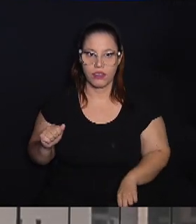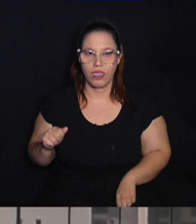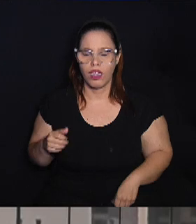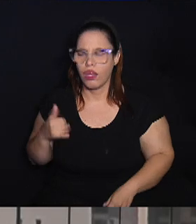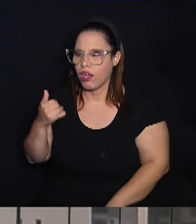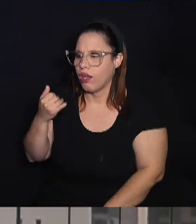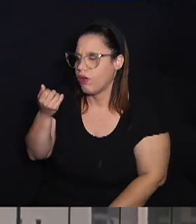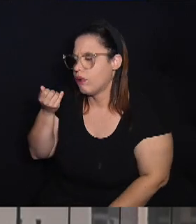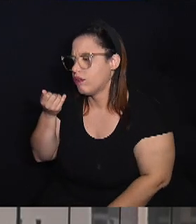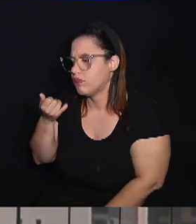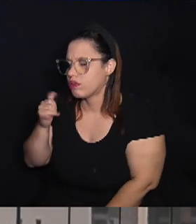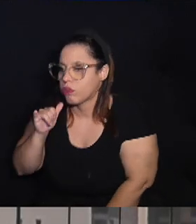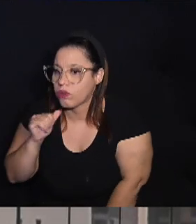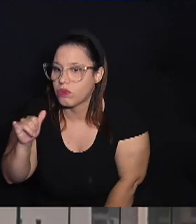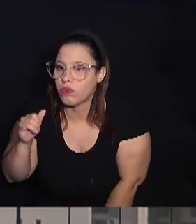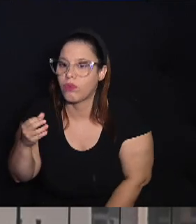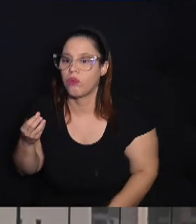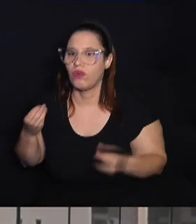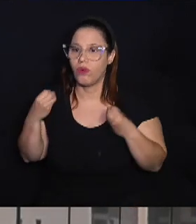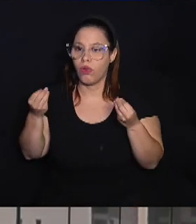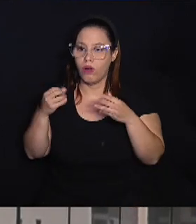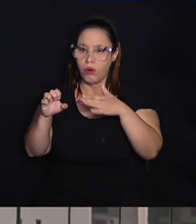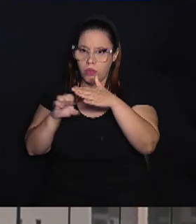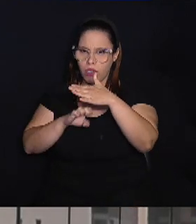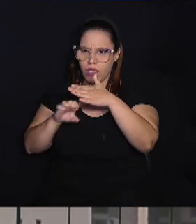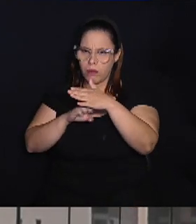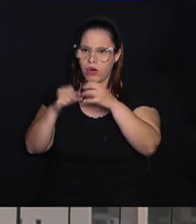é que as empresas podem ajudar, contribuir?